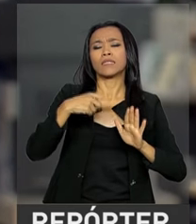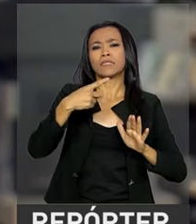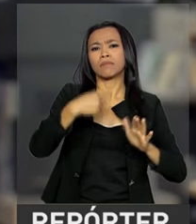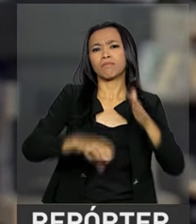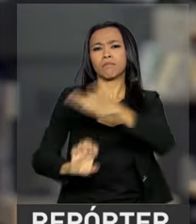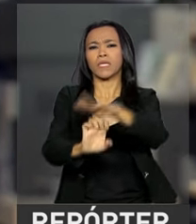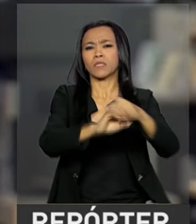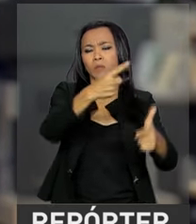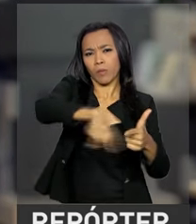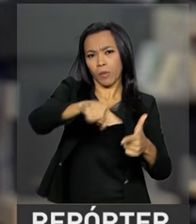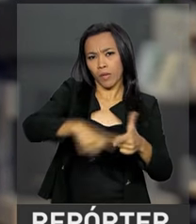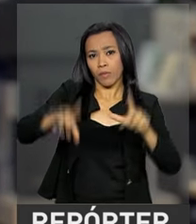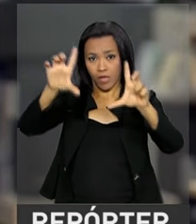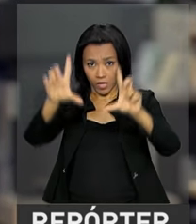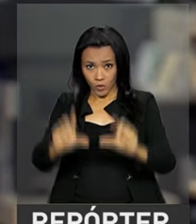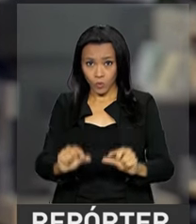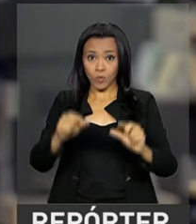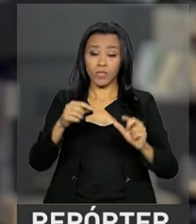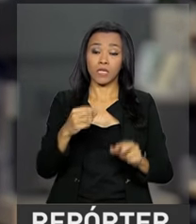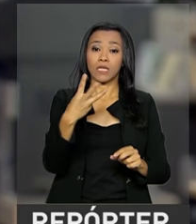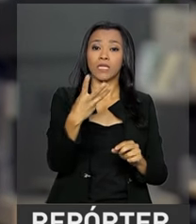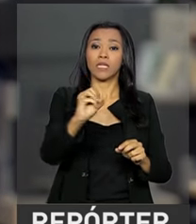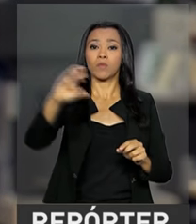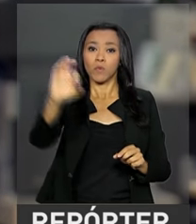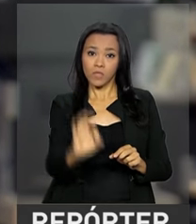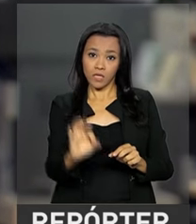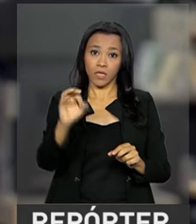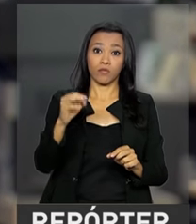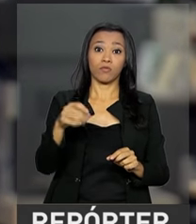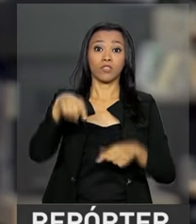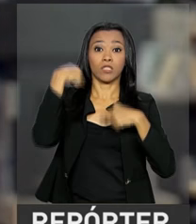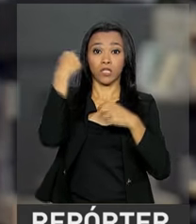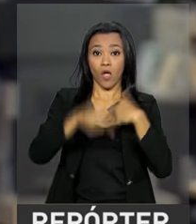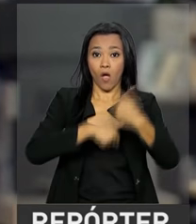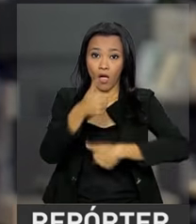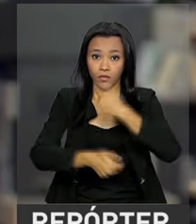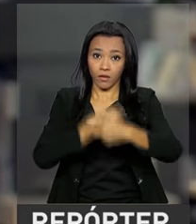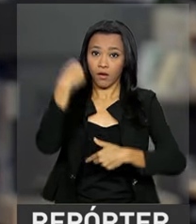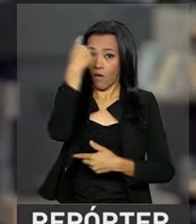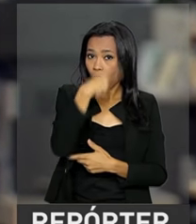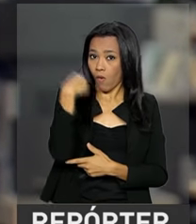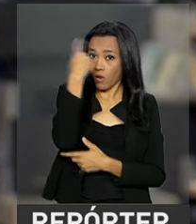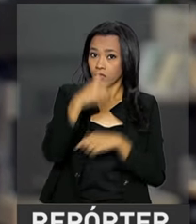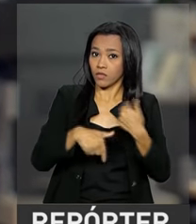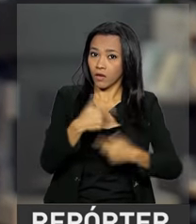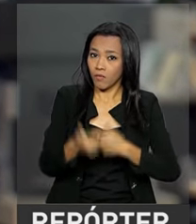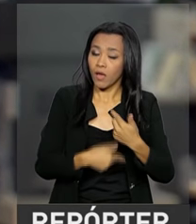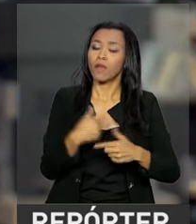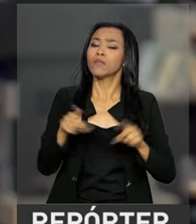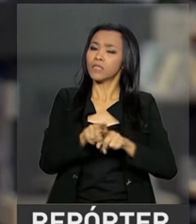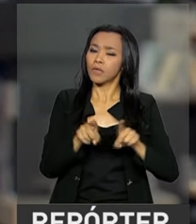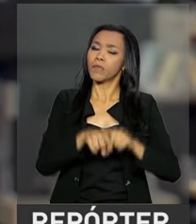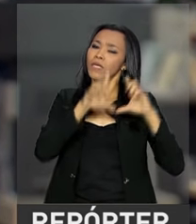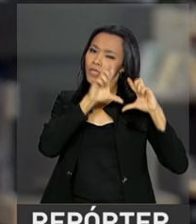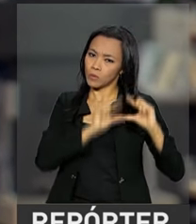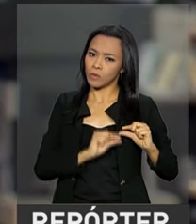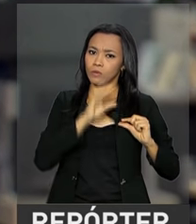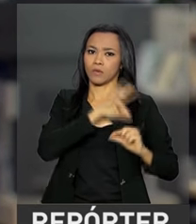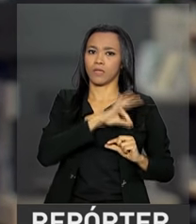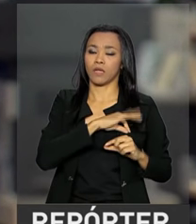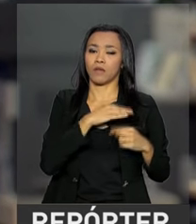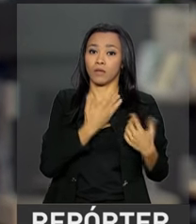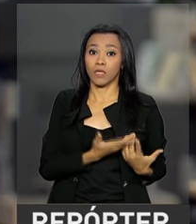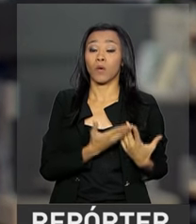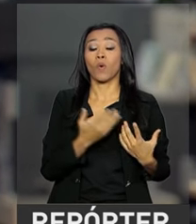reduzam em até 30% a jornada de trabalho de seus empregados com diminuição proporcional dos salários o governo federal